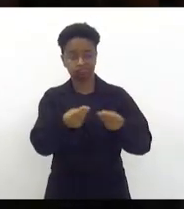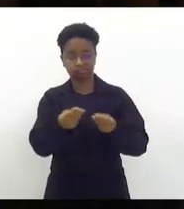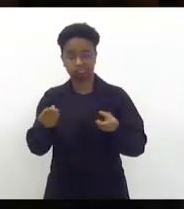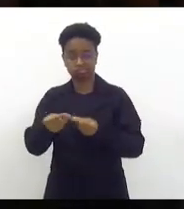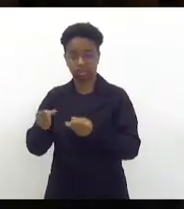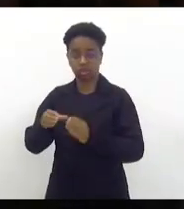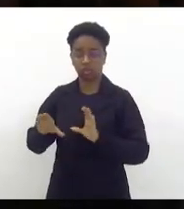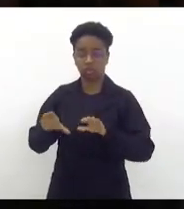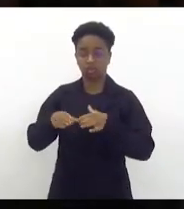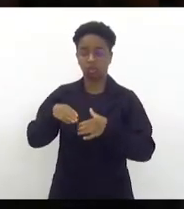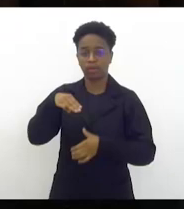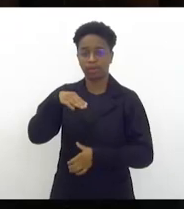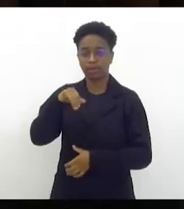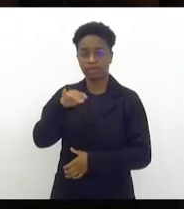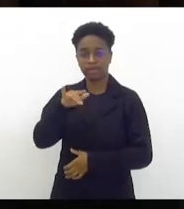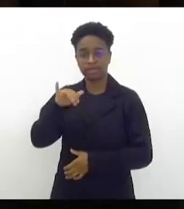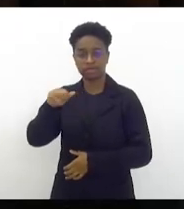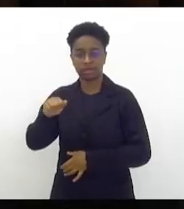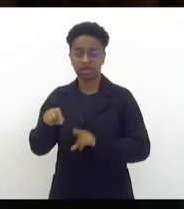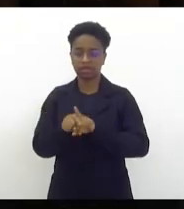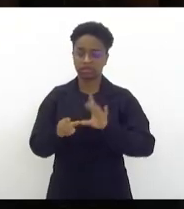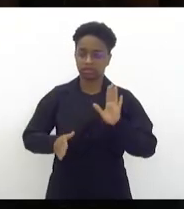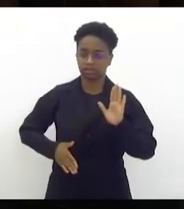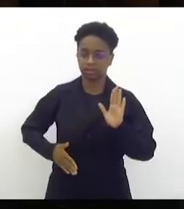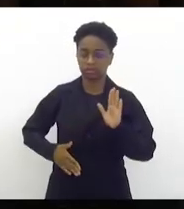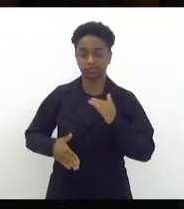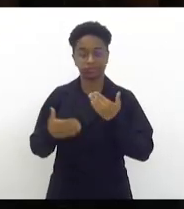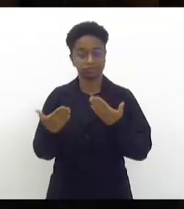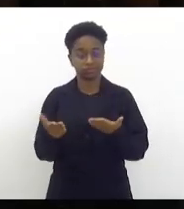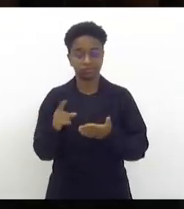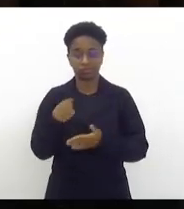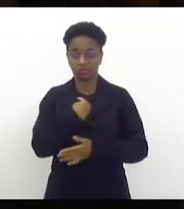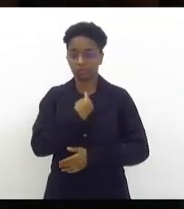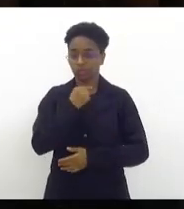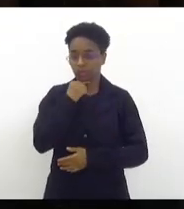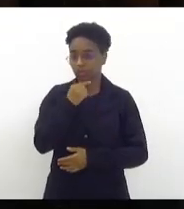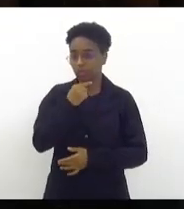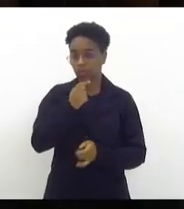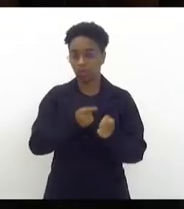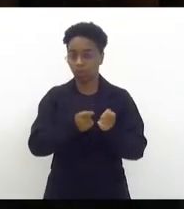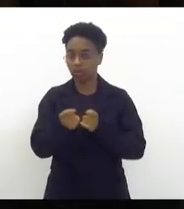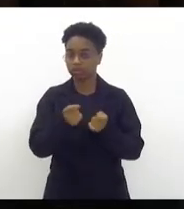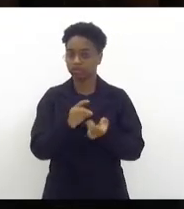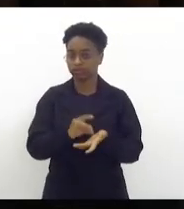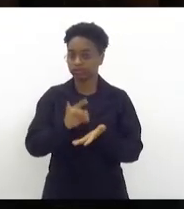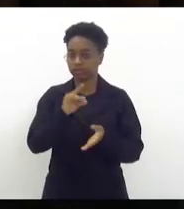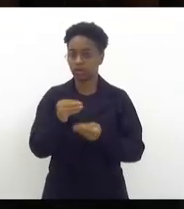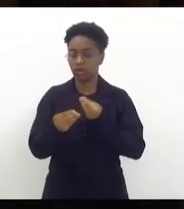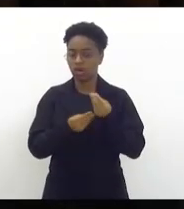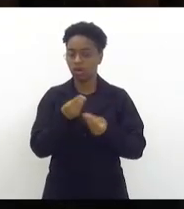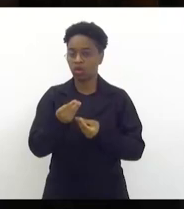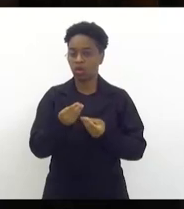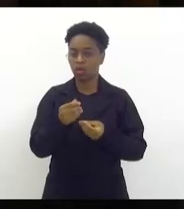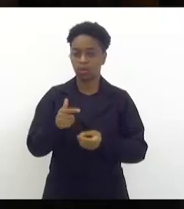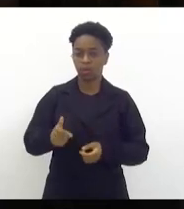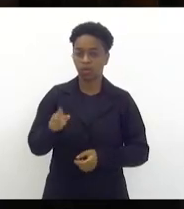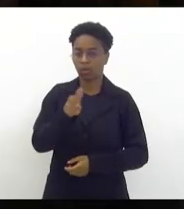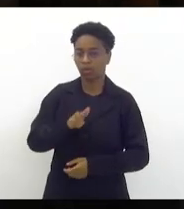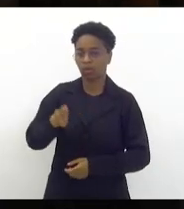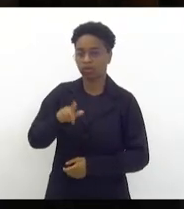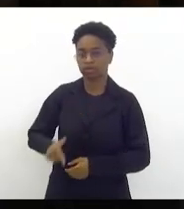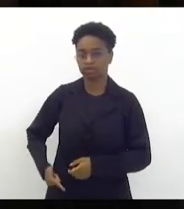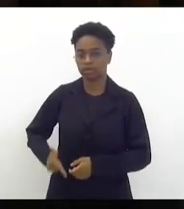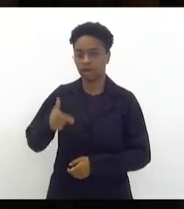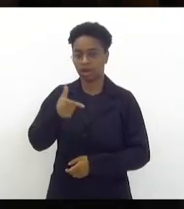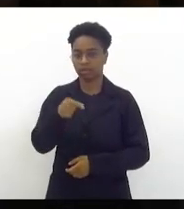milícias, parando na mão de criminosos, e a gente não tem um controle concreto sobre a circulação de armas no